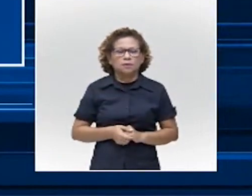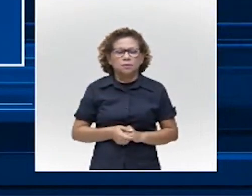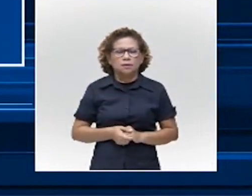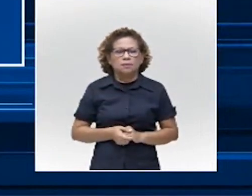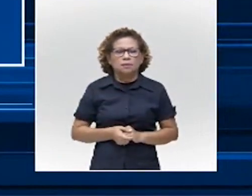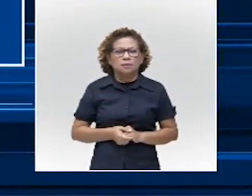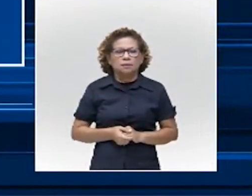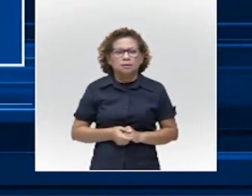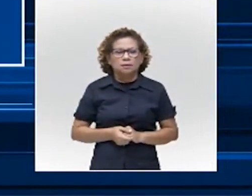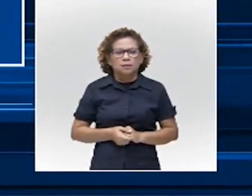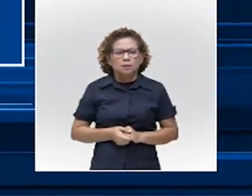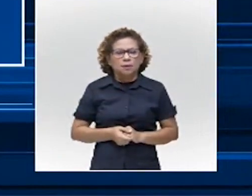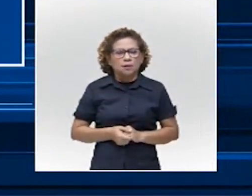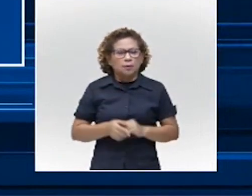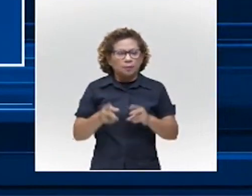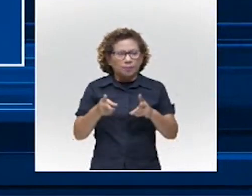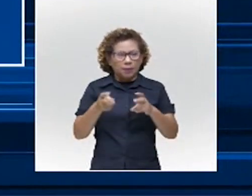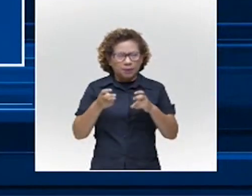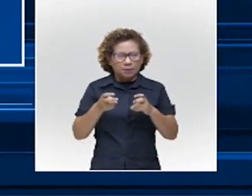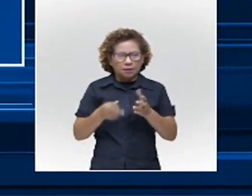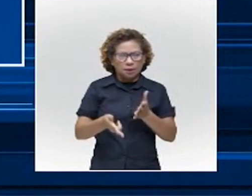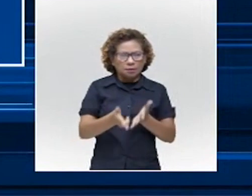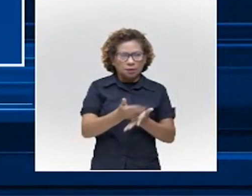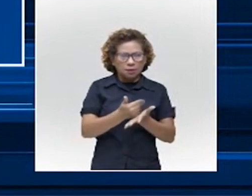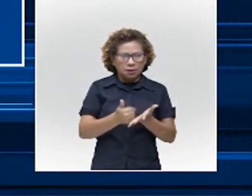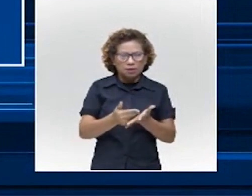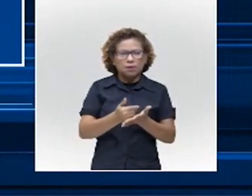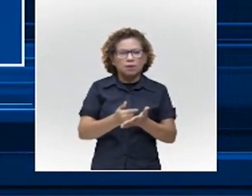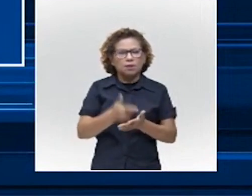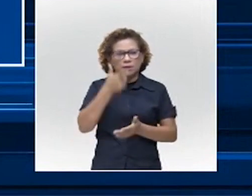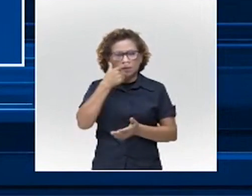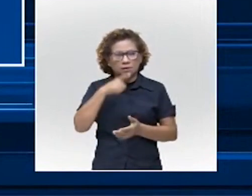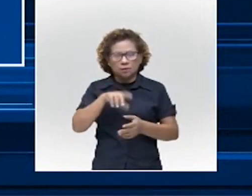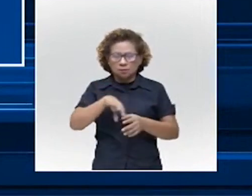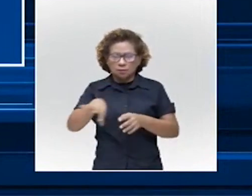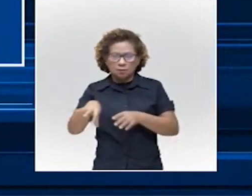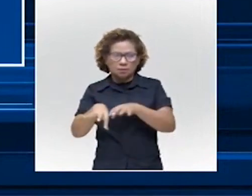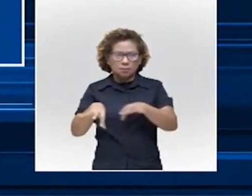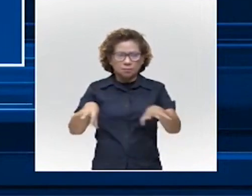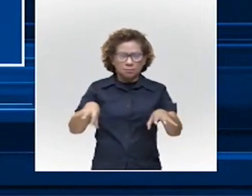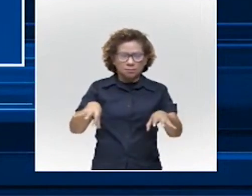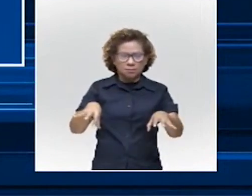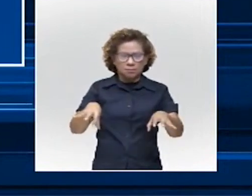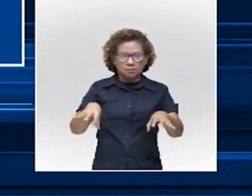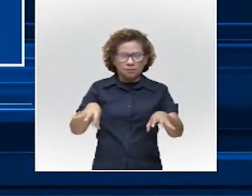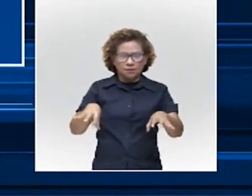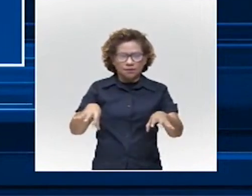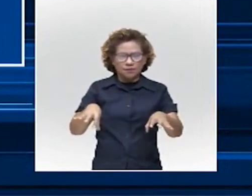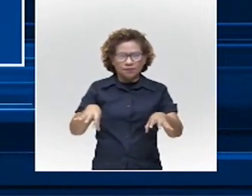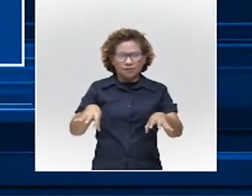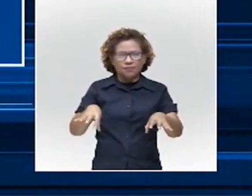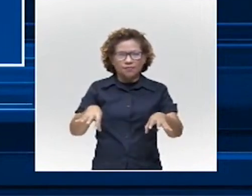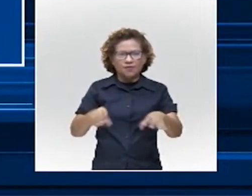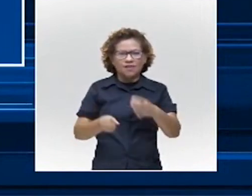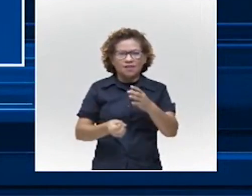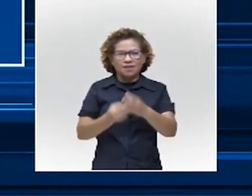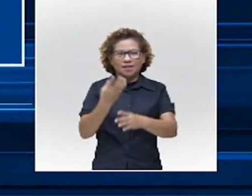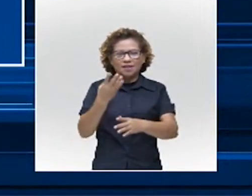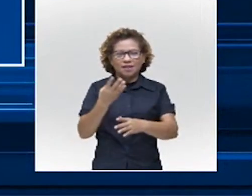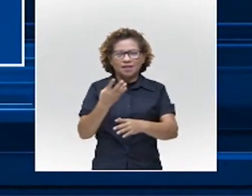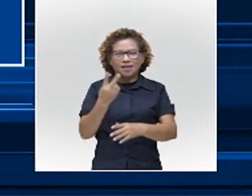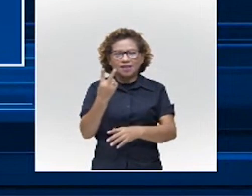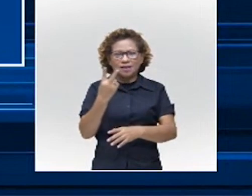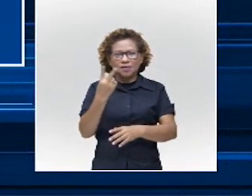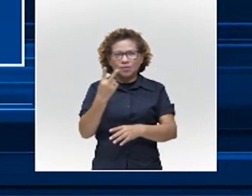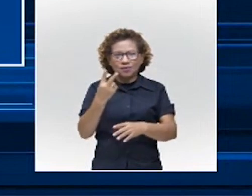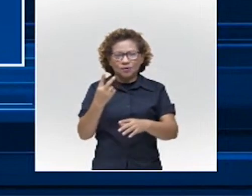trapézio, repare que a gente consegue separar de novo em um triângulo retângulo, certo? Só que eu tenho